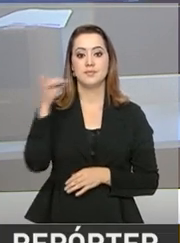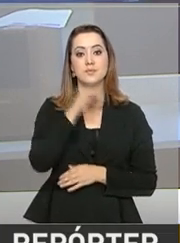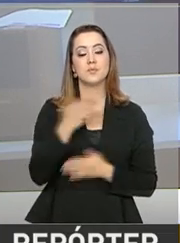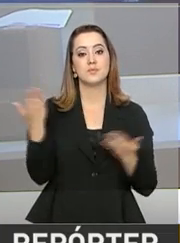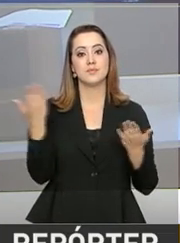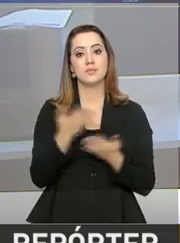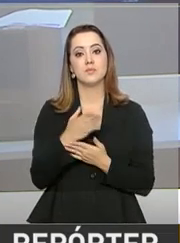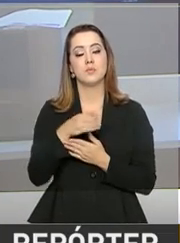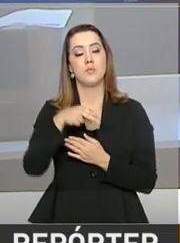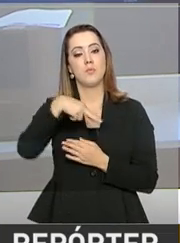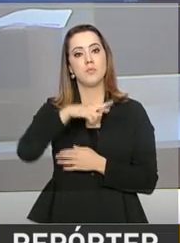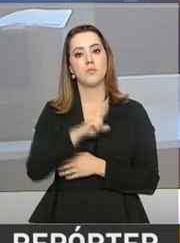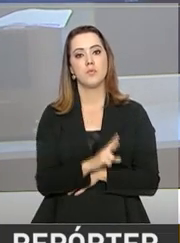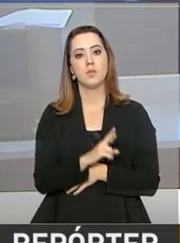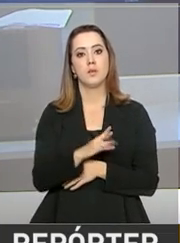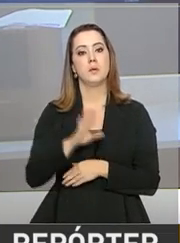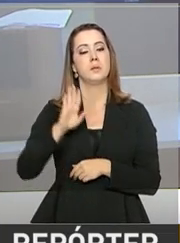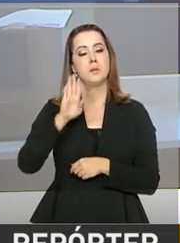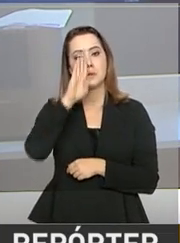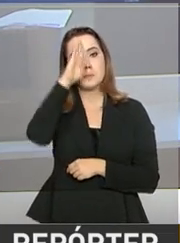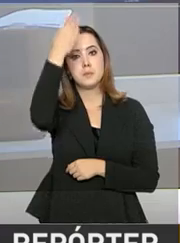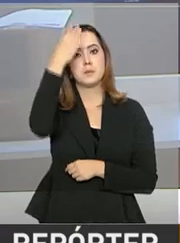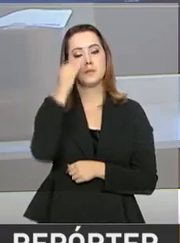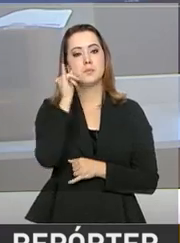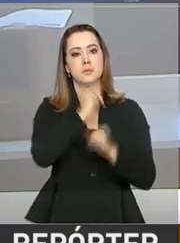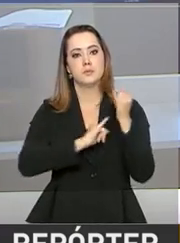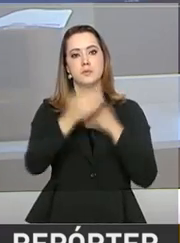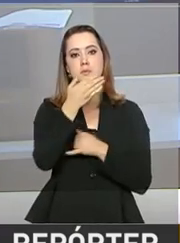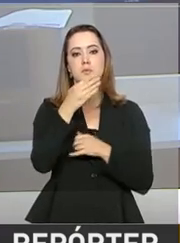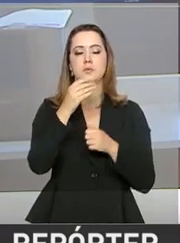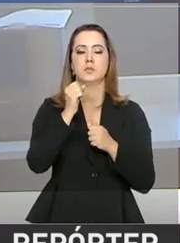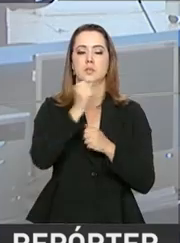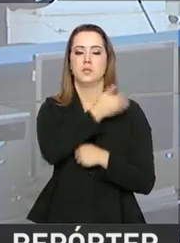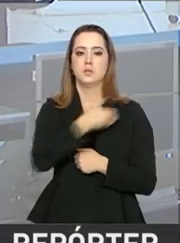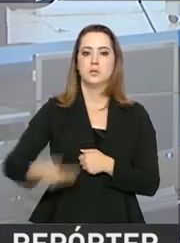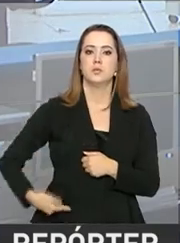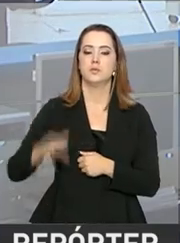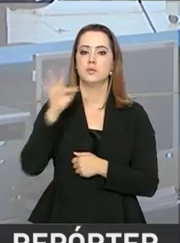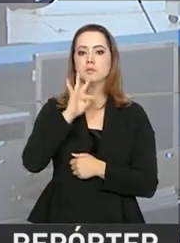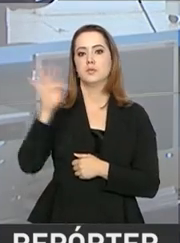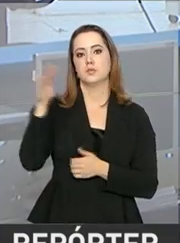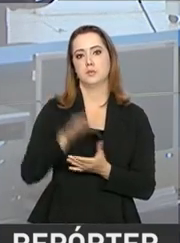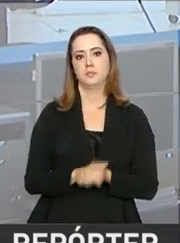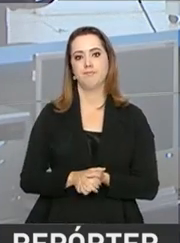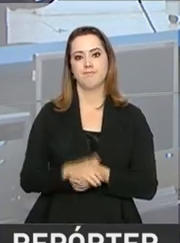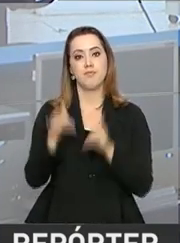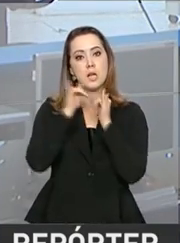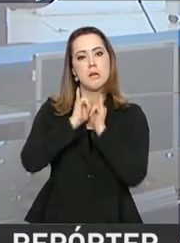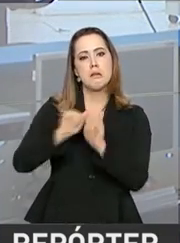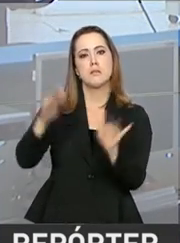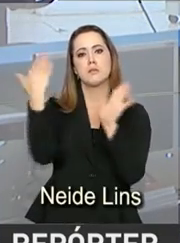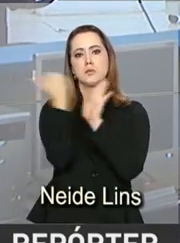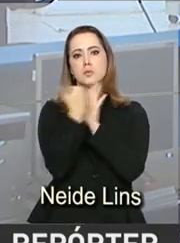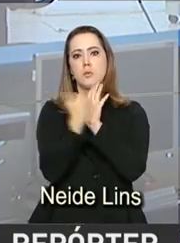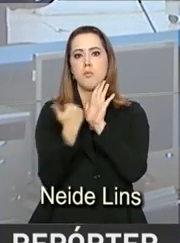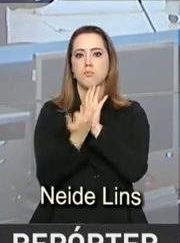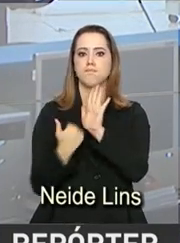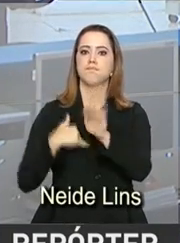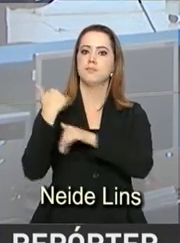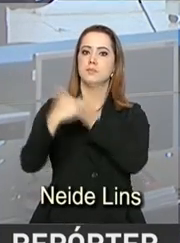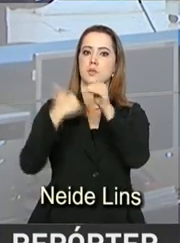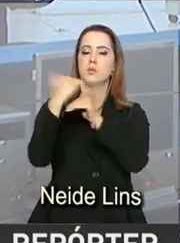Olá, estamos de volta com o repórter NBR e as principais notícias do governo federal. Lançado o projeto Crescer, que tem como